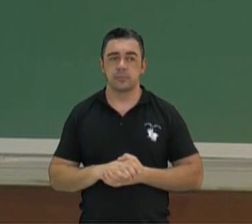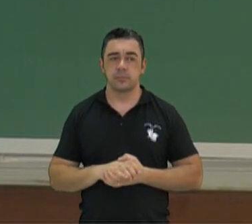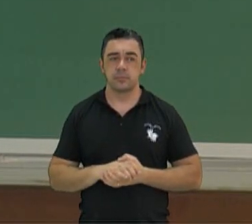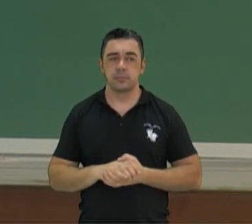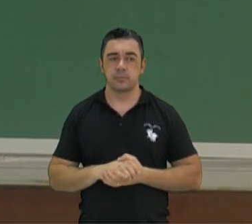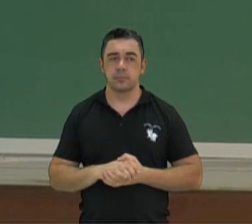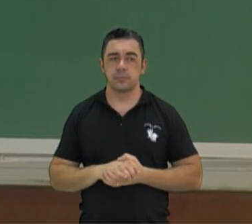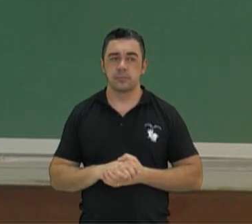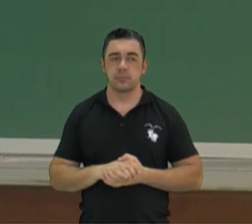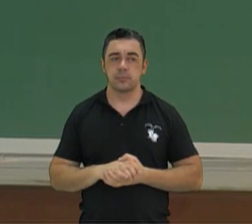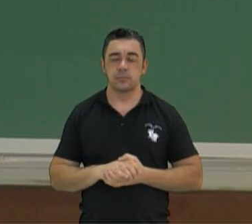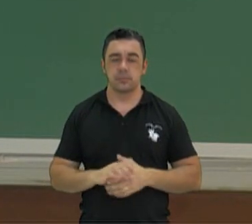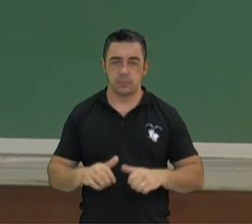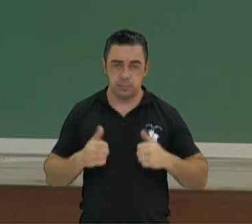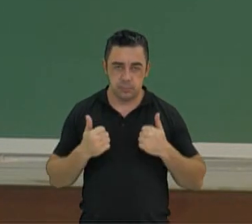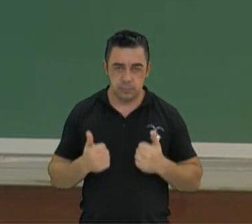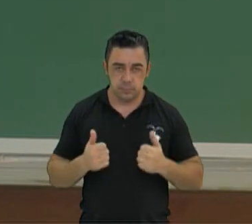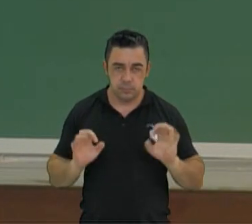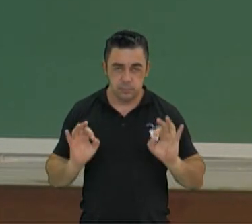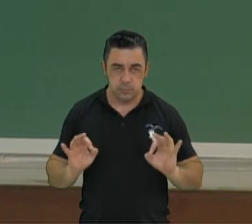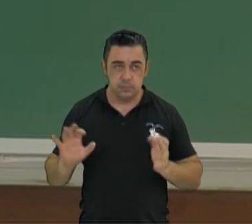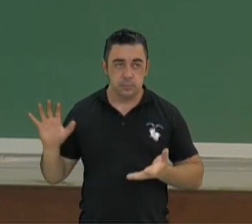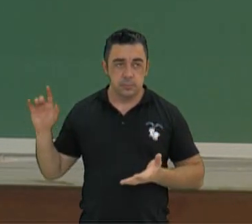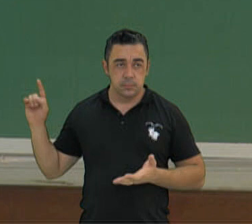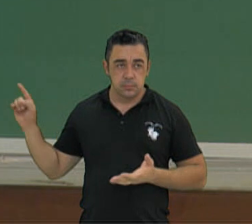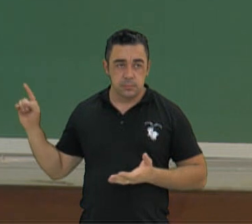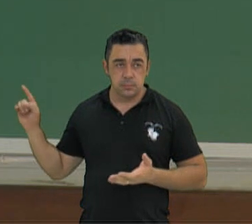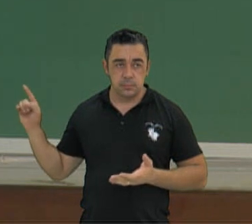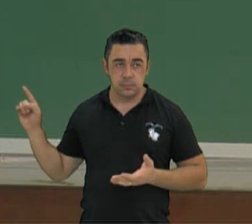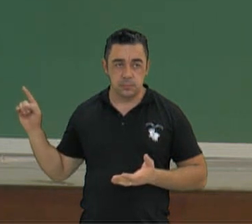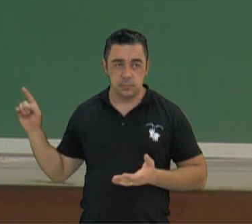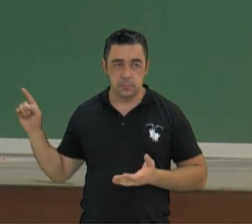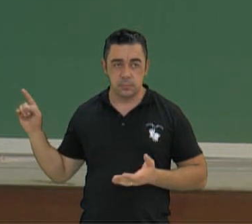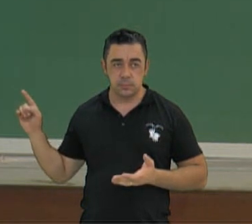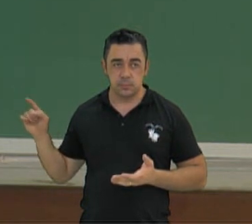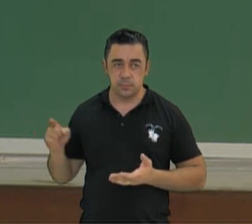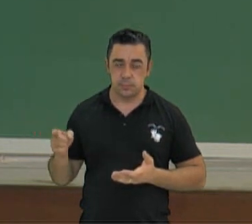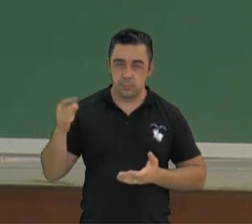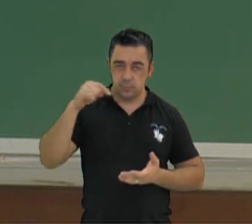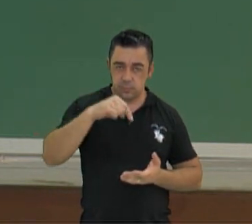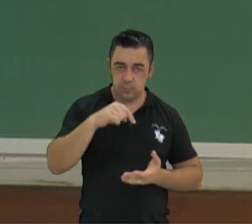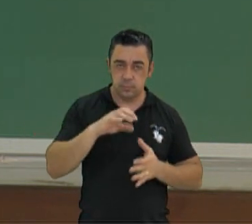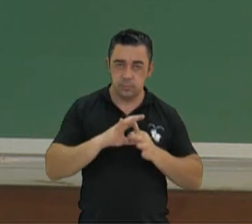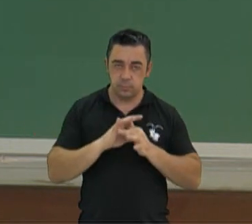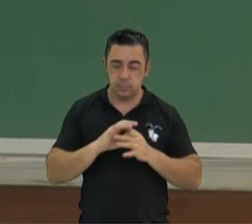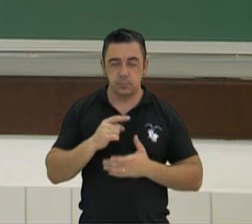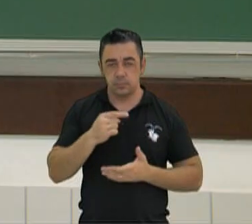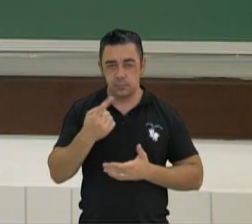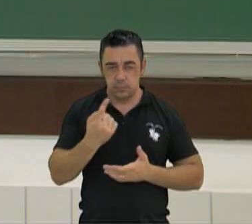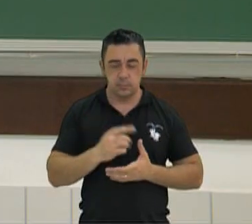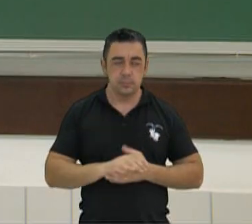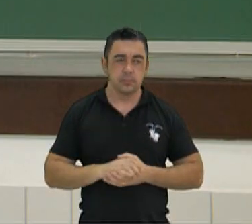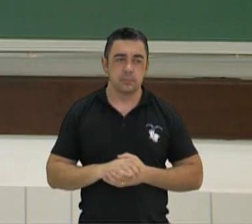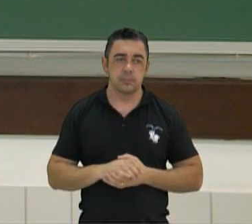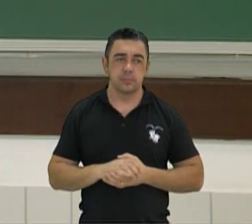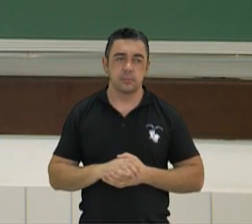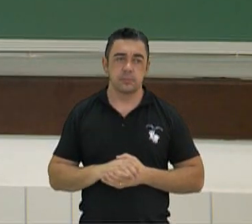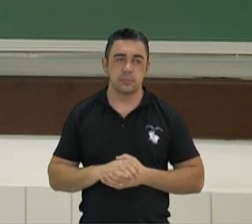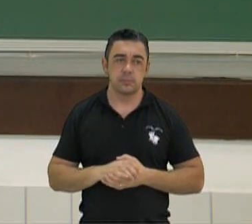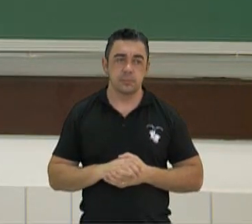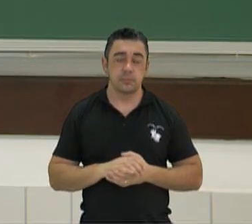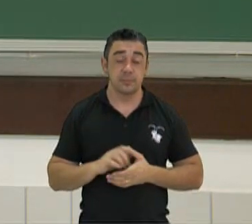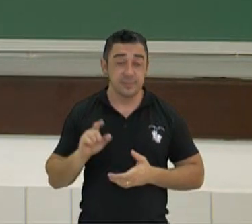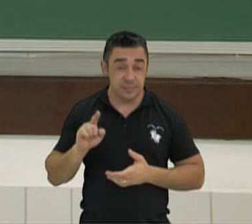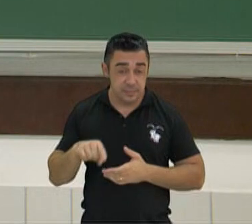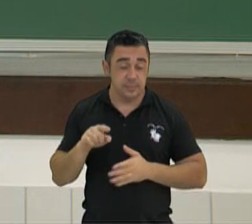ao outro carbono, certo? Então ele se liga ao outro carbono, beleza?